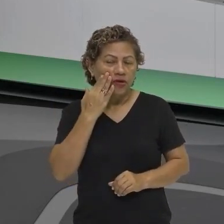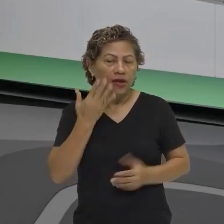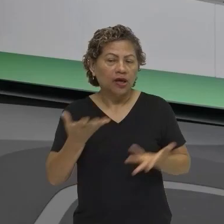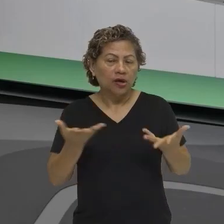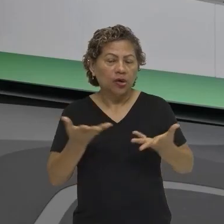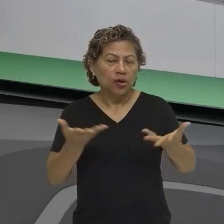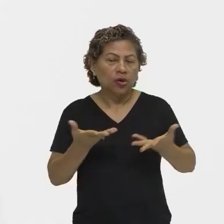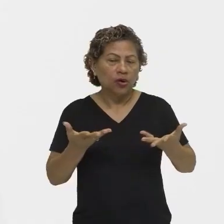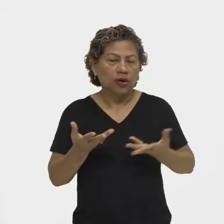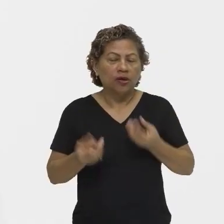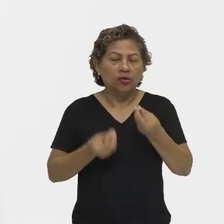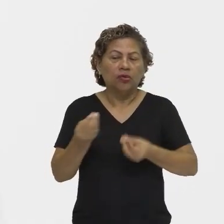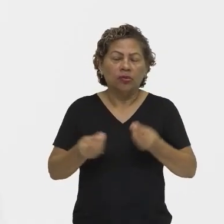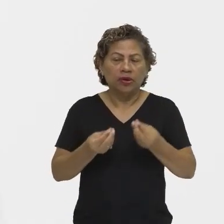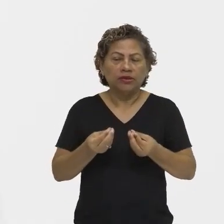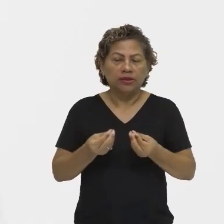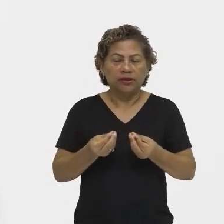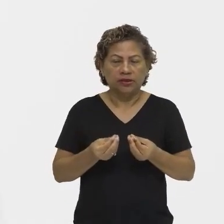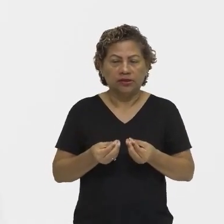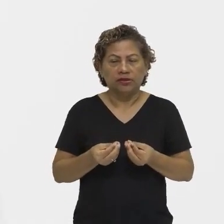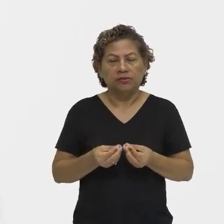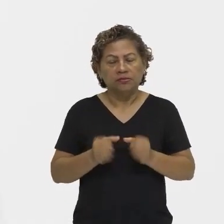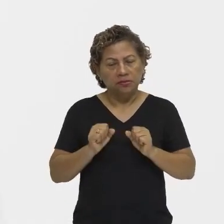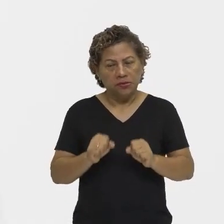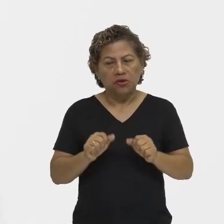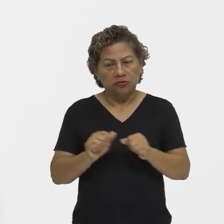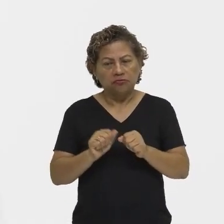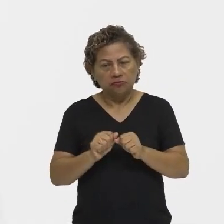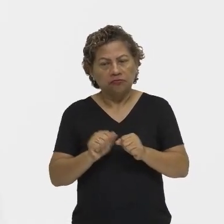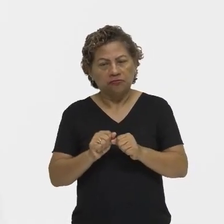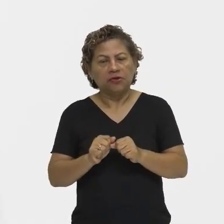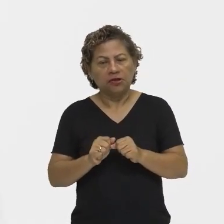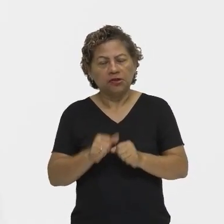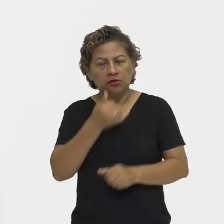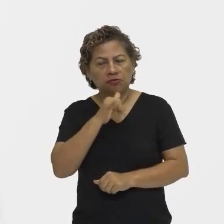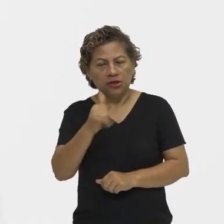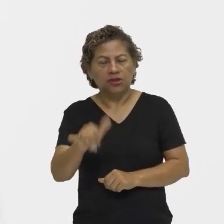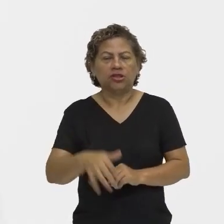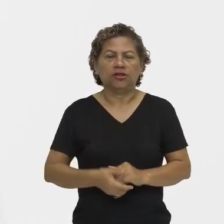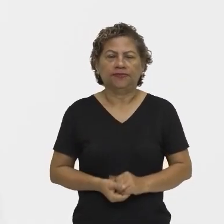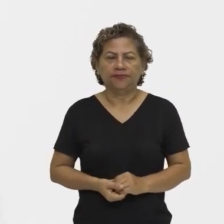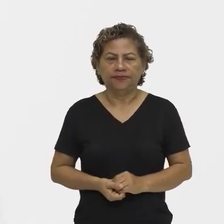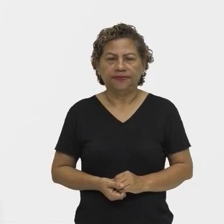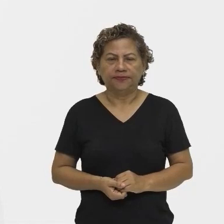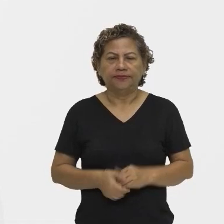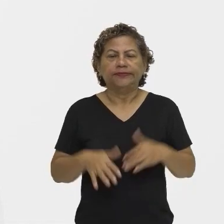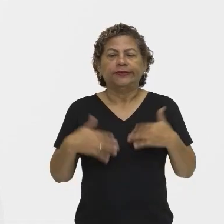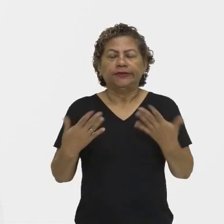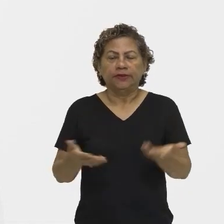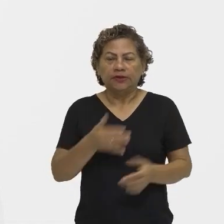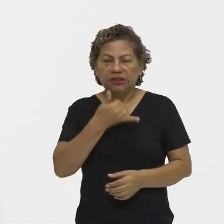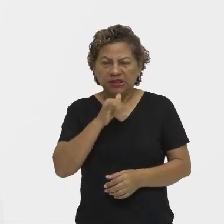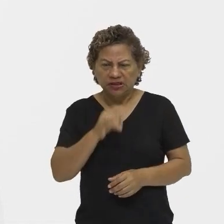da energia. Então olha só, a energia, gente, ela não pode